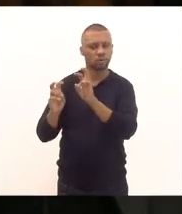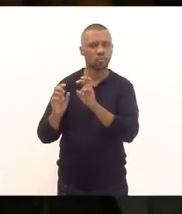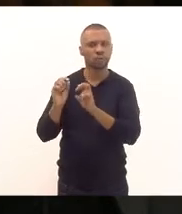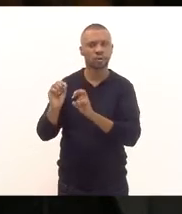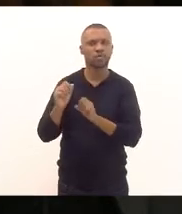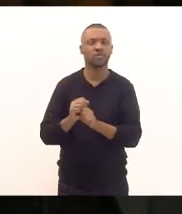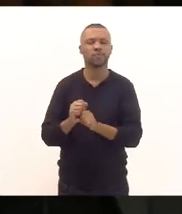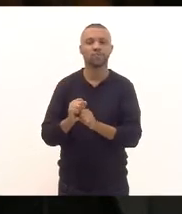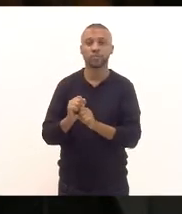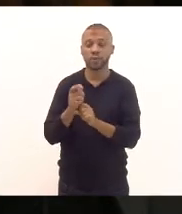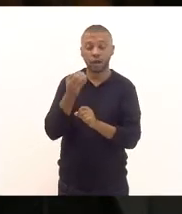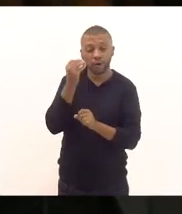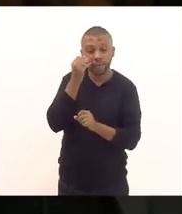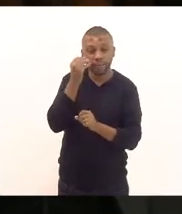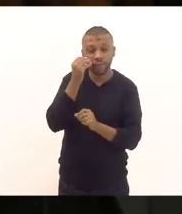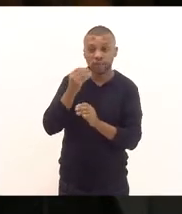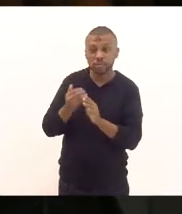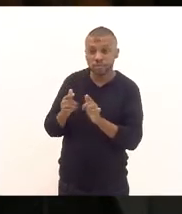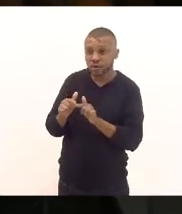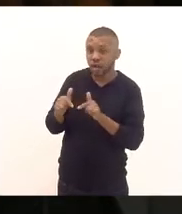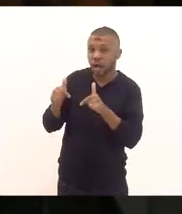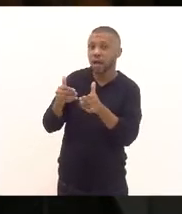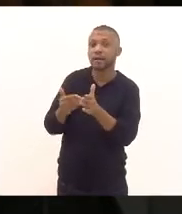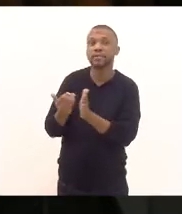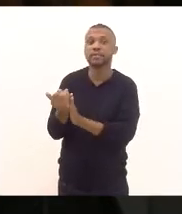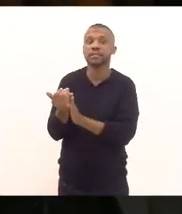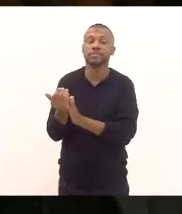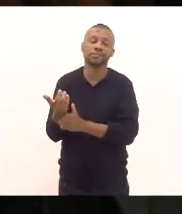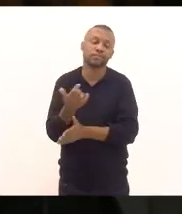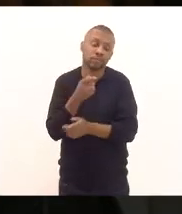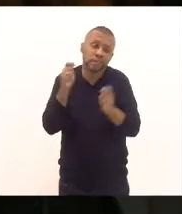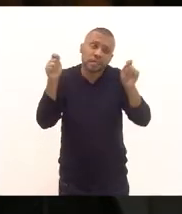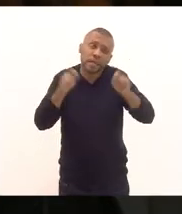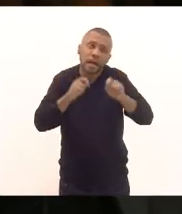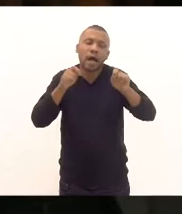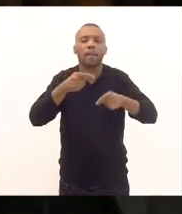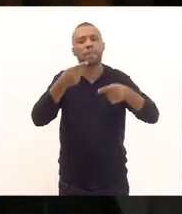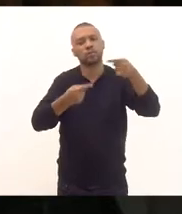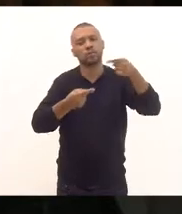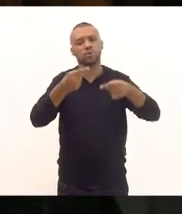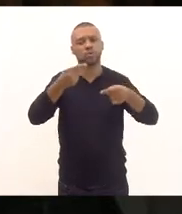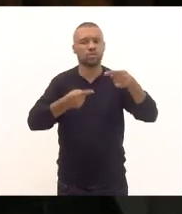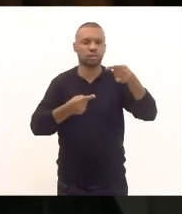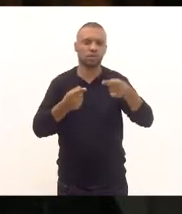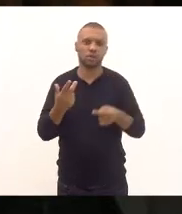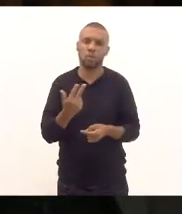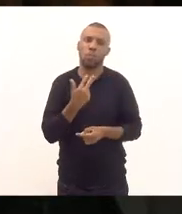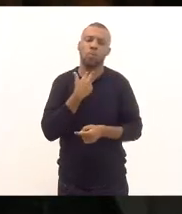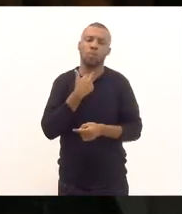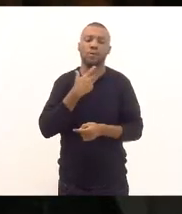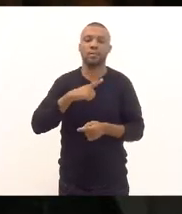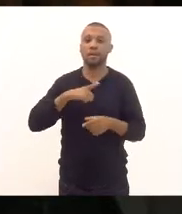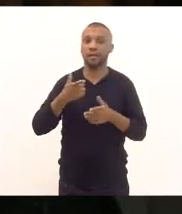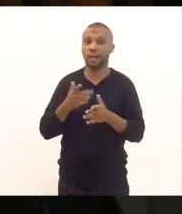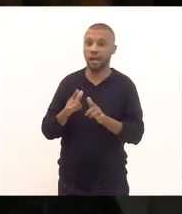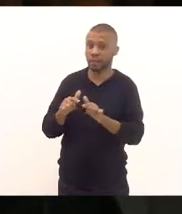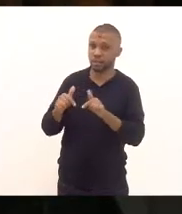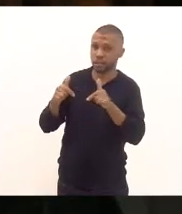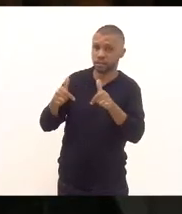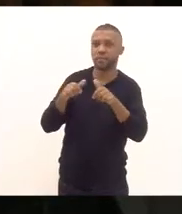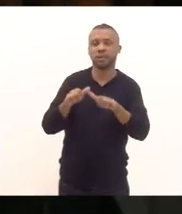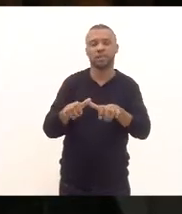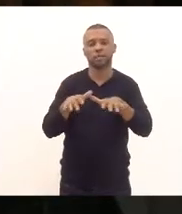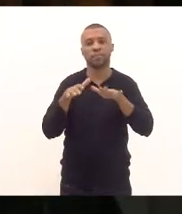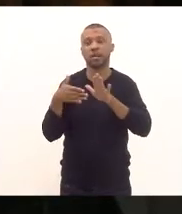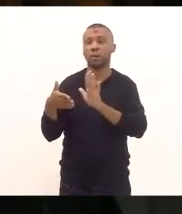vício de iniciativa que não poderia ter sido que eu acho discutível que não poderia ter sido da Assembleia iniciativa de